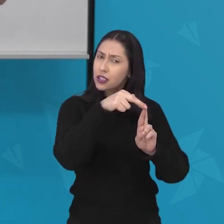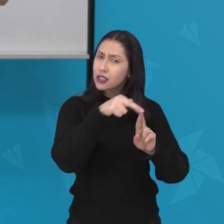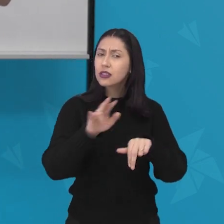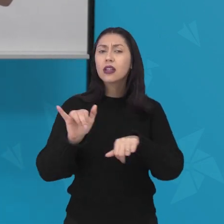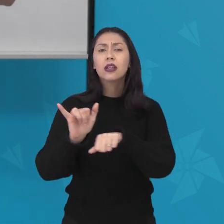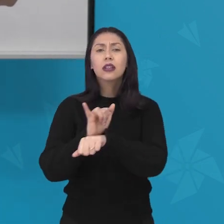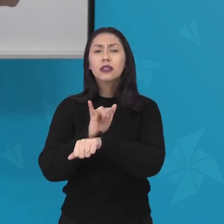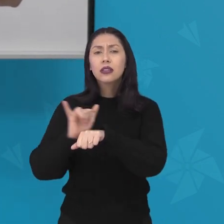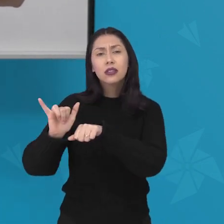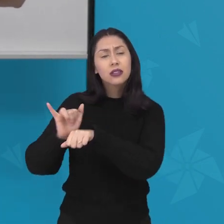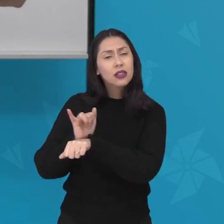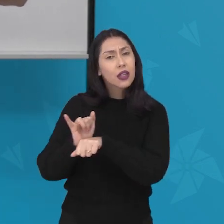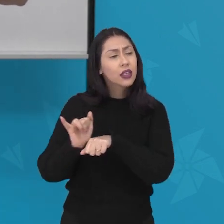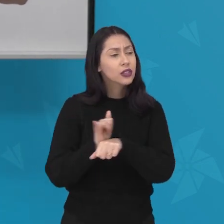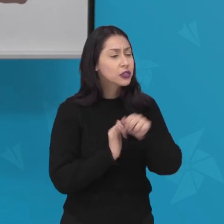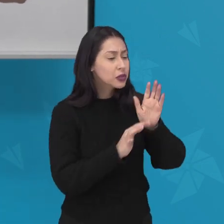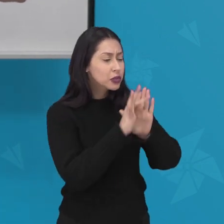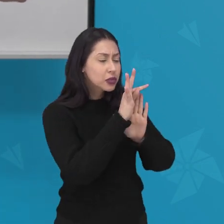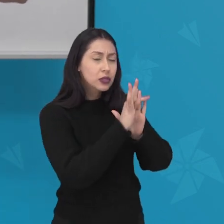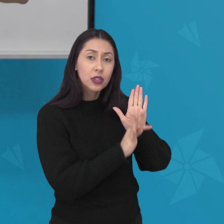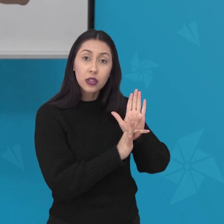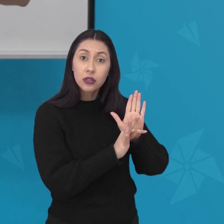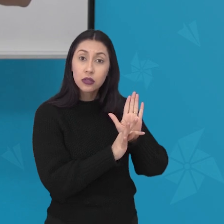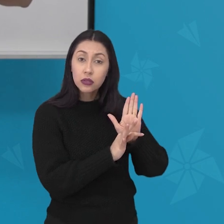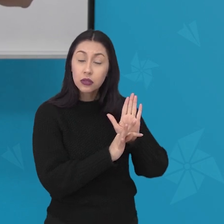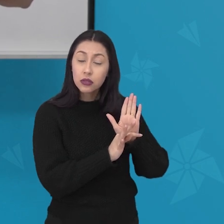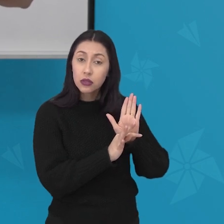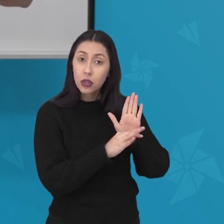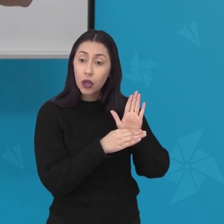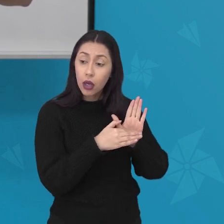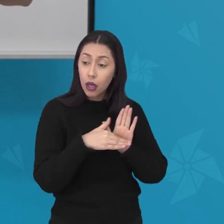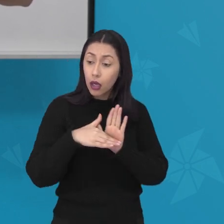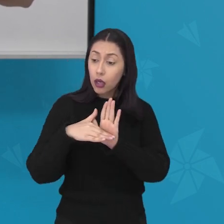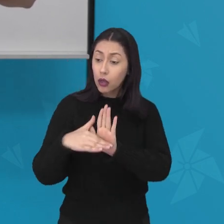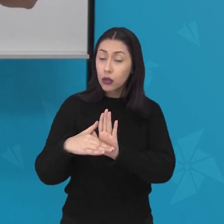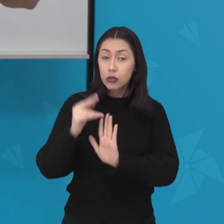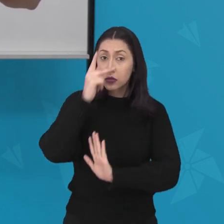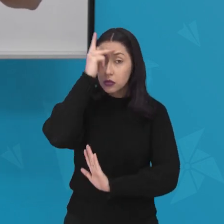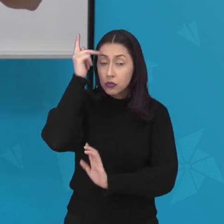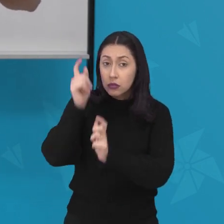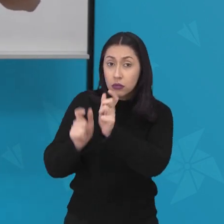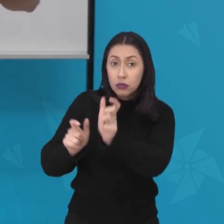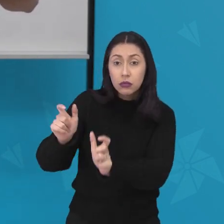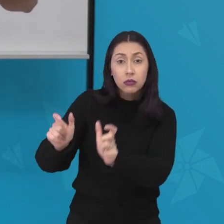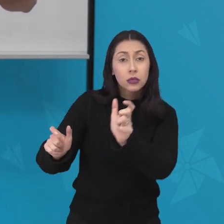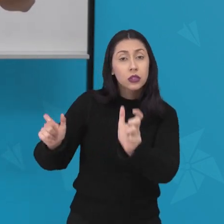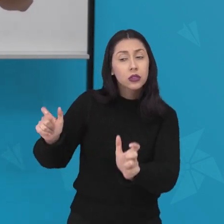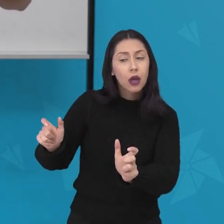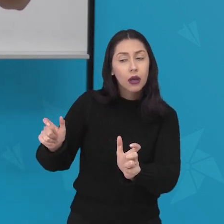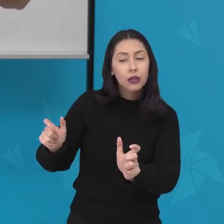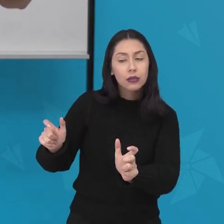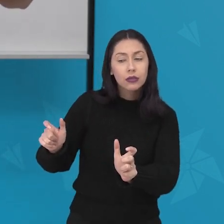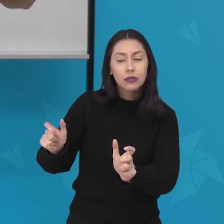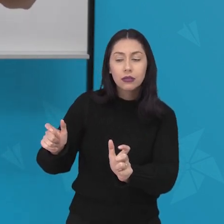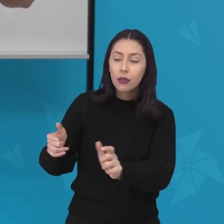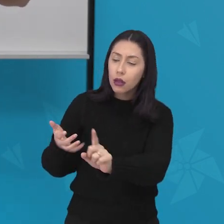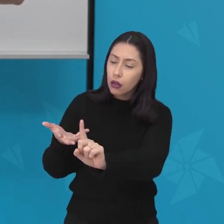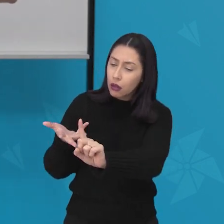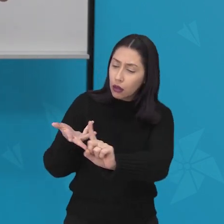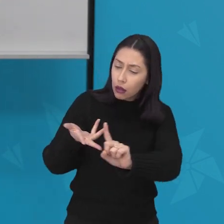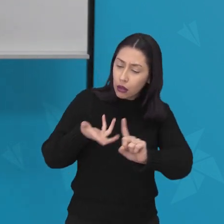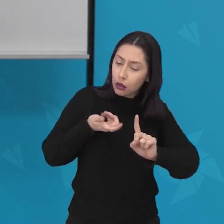esses artifícios retóricos que fazem com que uma pessoa tente convencer a